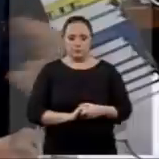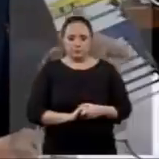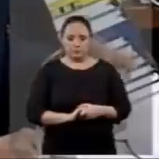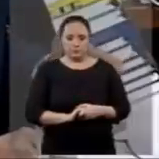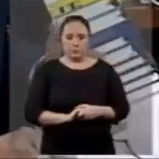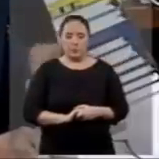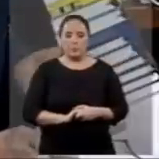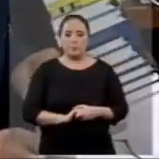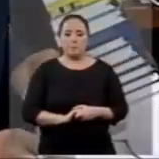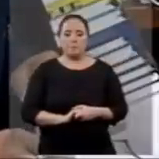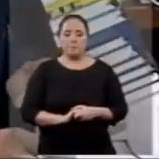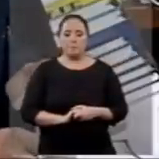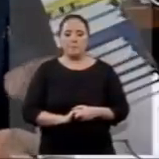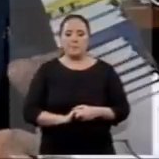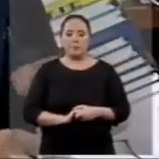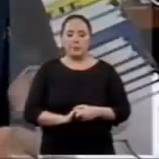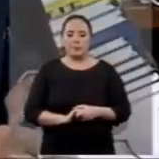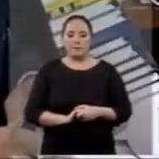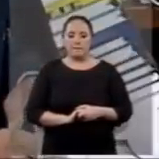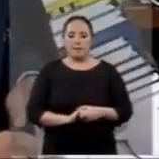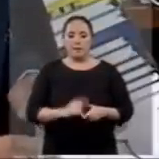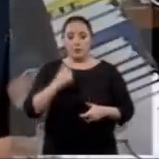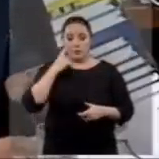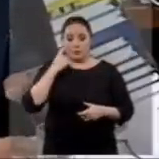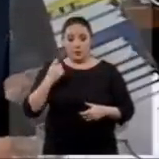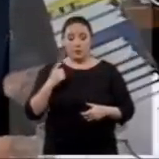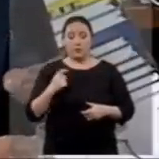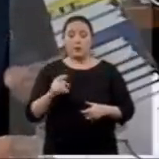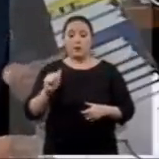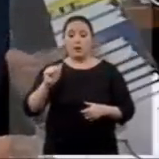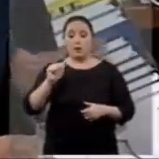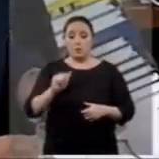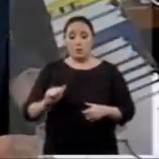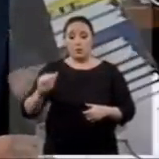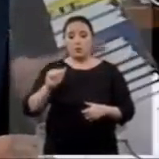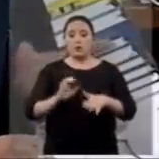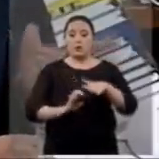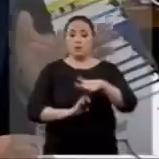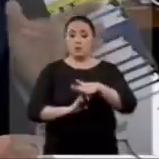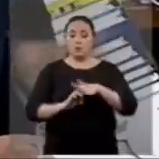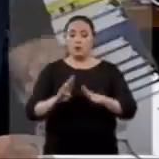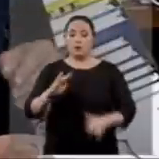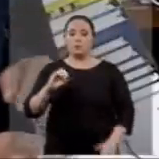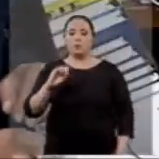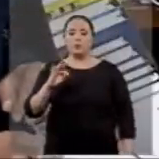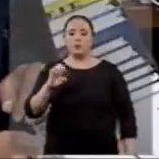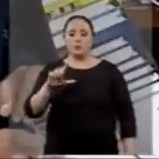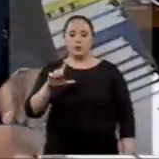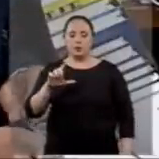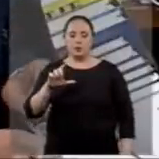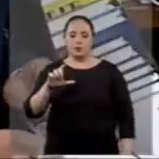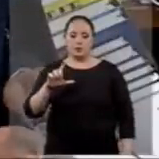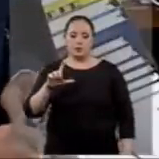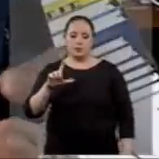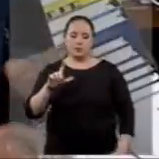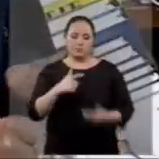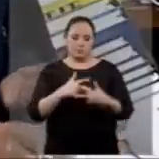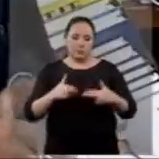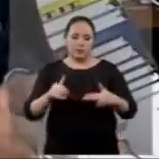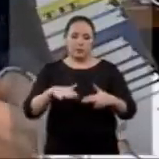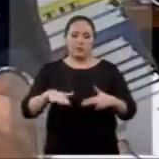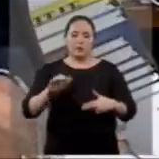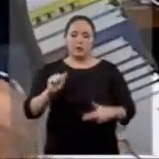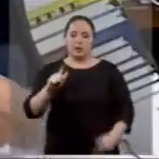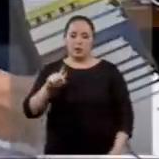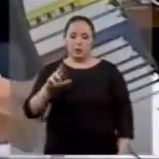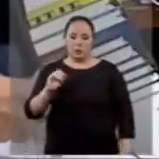Admitir como terceiro interessado a Associação das Empresas de Biotecnologia na Agricultura e Agroindústria,